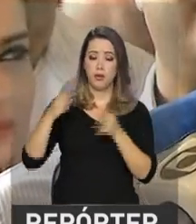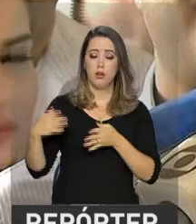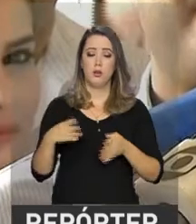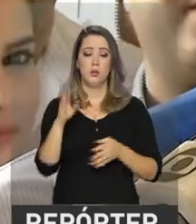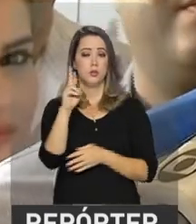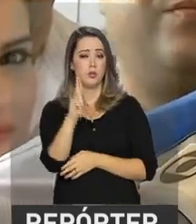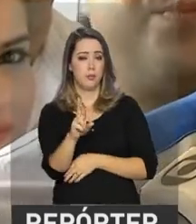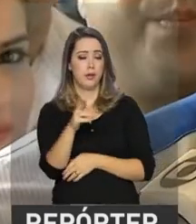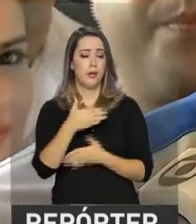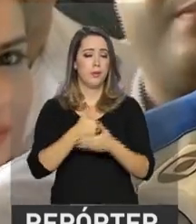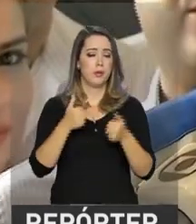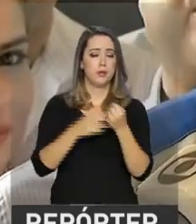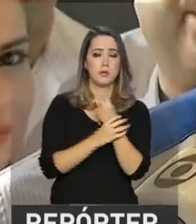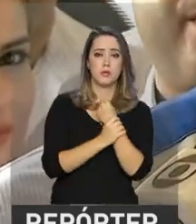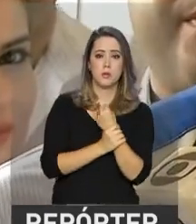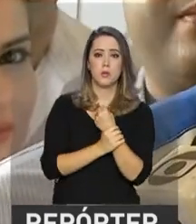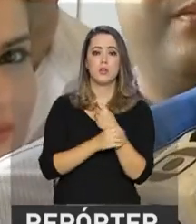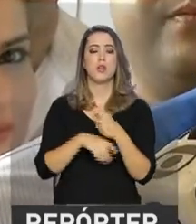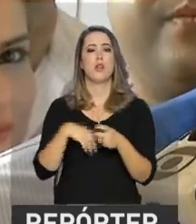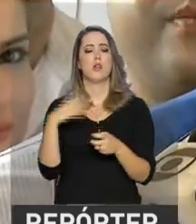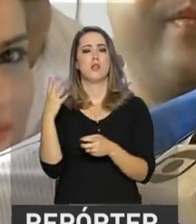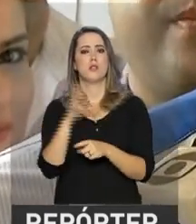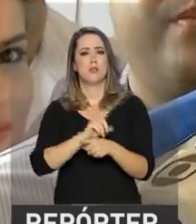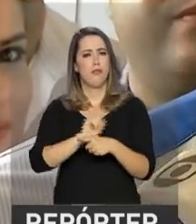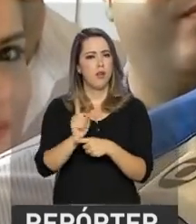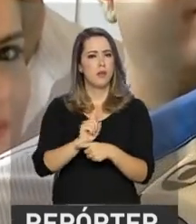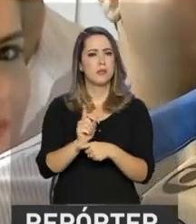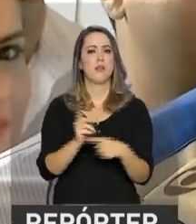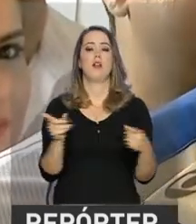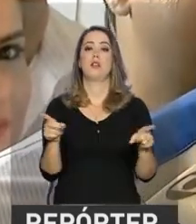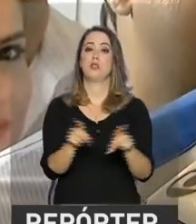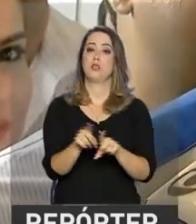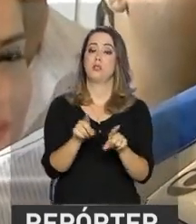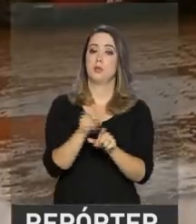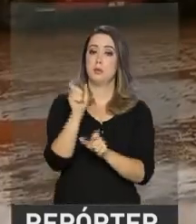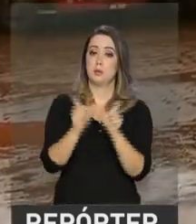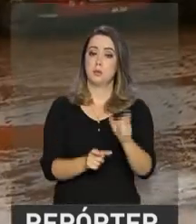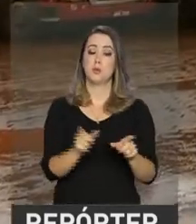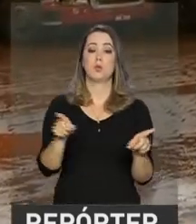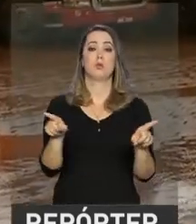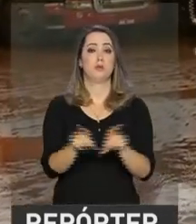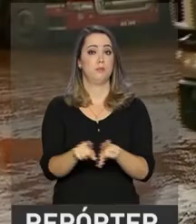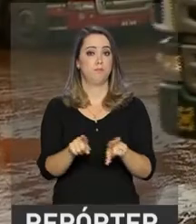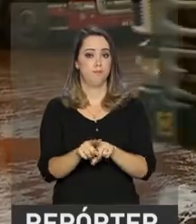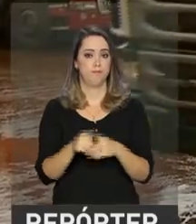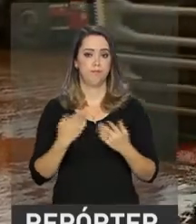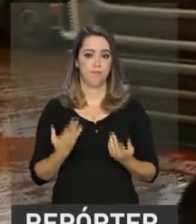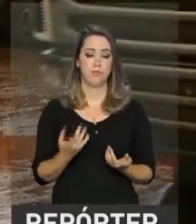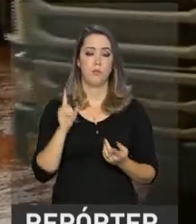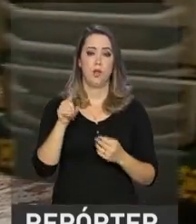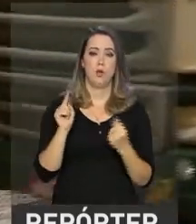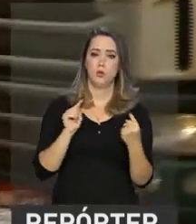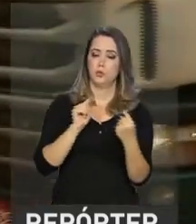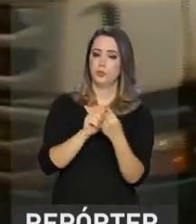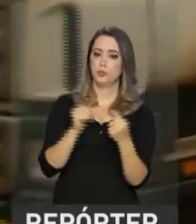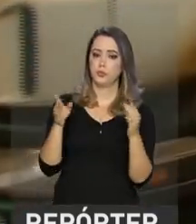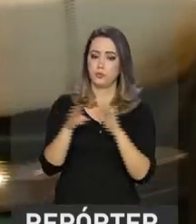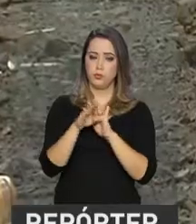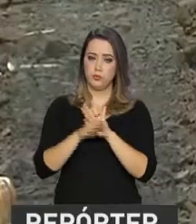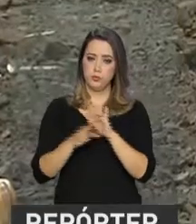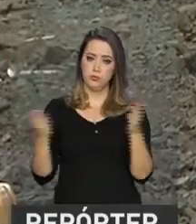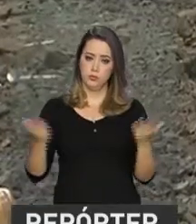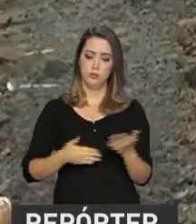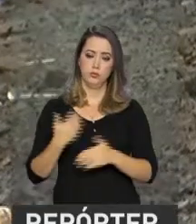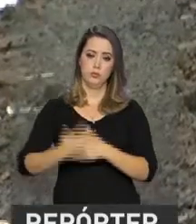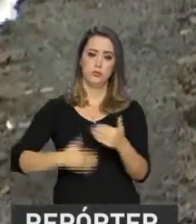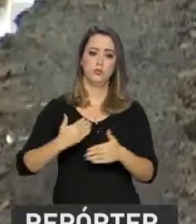vai melhorar a segurança, melhorar a velocidade, não só para cargas, mas também para passageiros. Esta é uma das metas do programa Agora é Avançar.